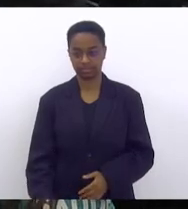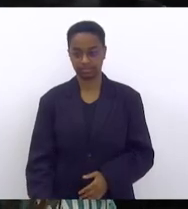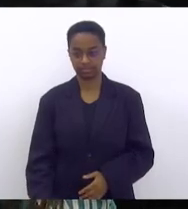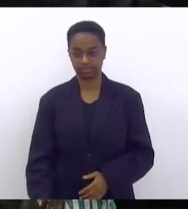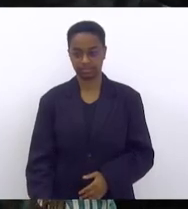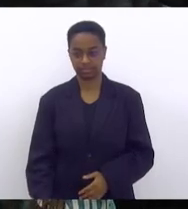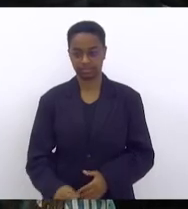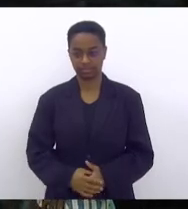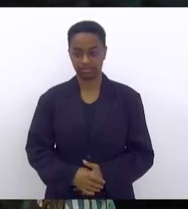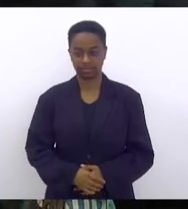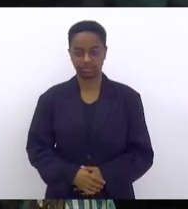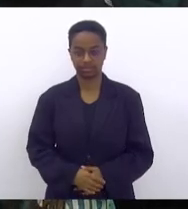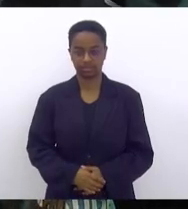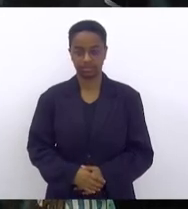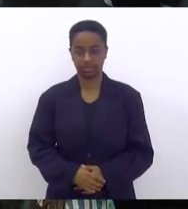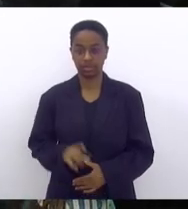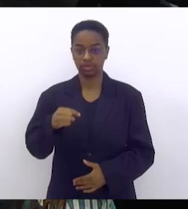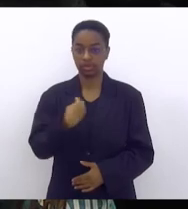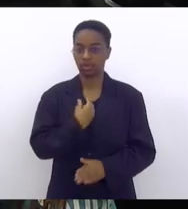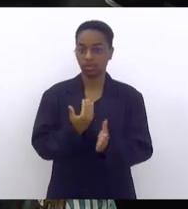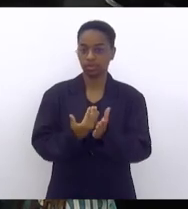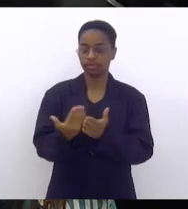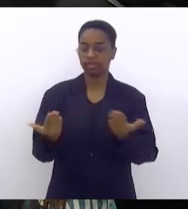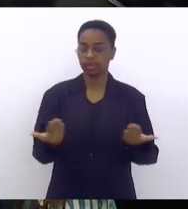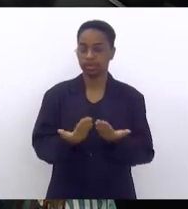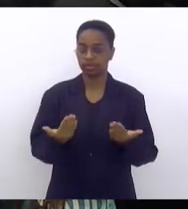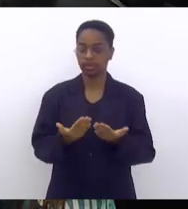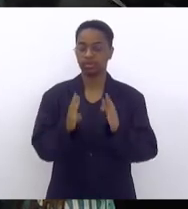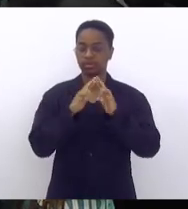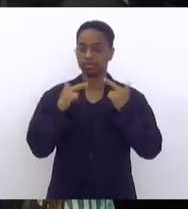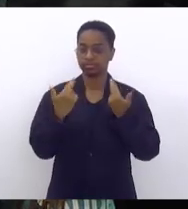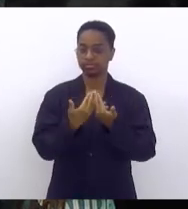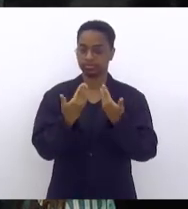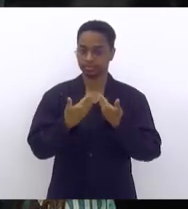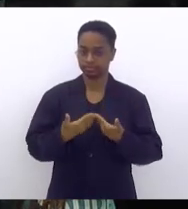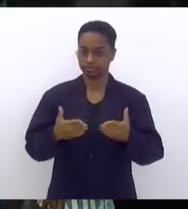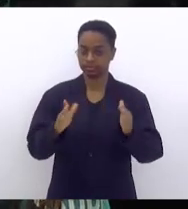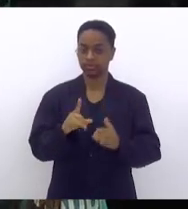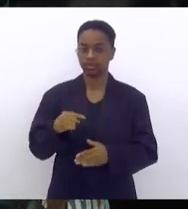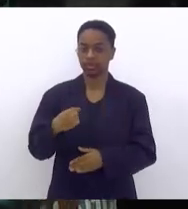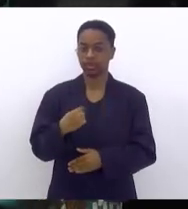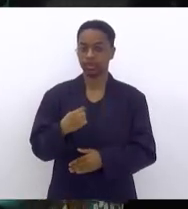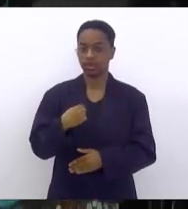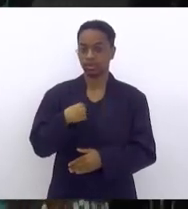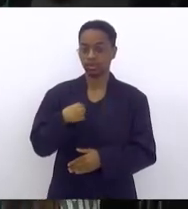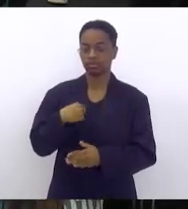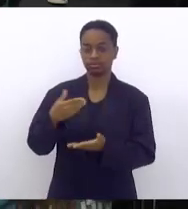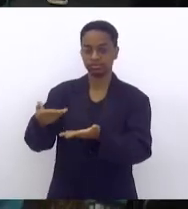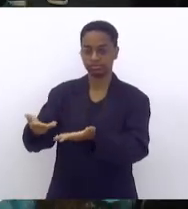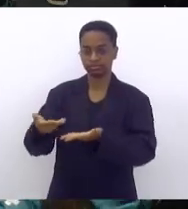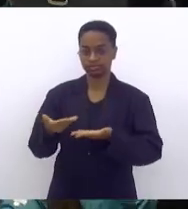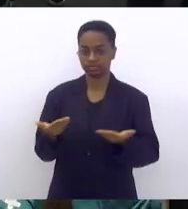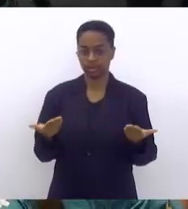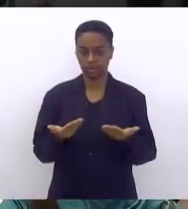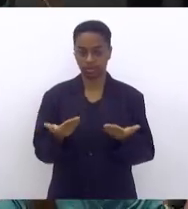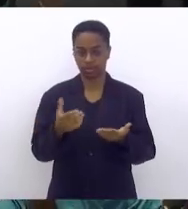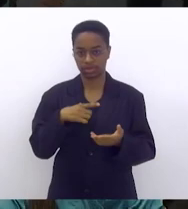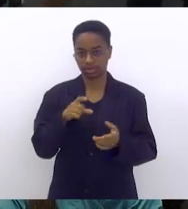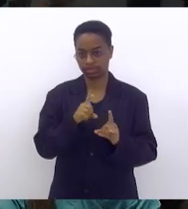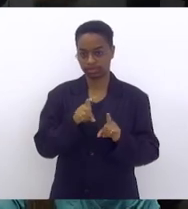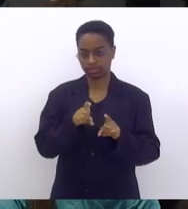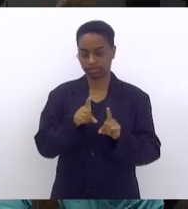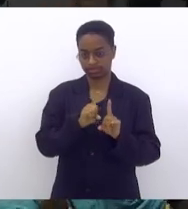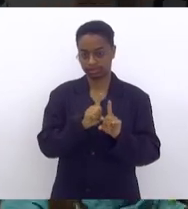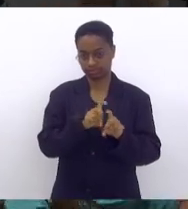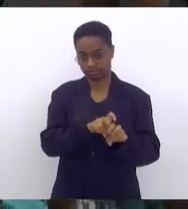Vamos começar a nossa audiência pública. Para começar, eu chamo para compor a mesa, está ao meu lado aqui o deputado